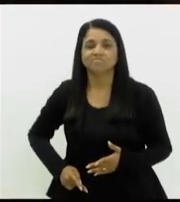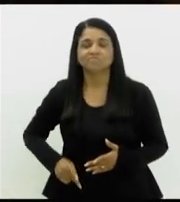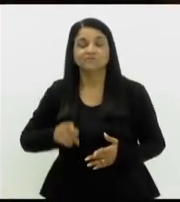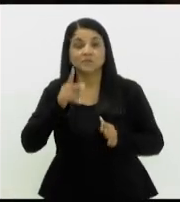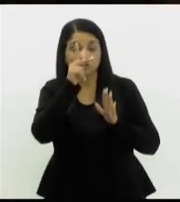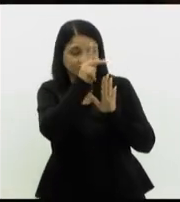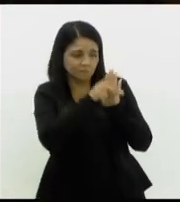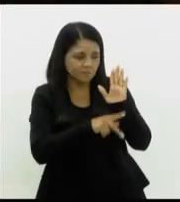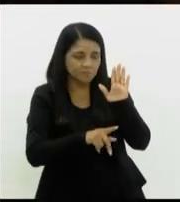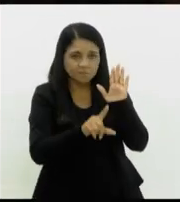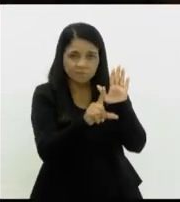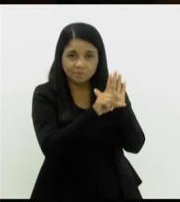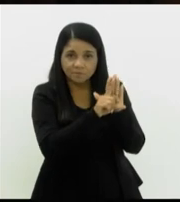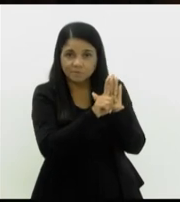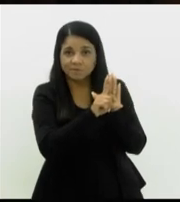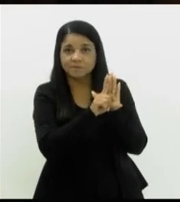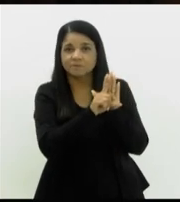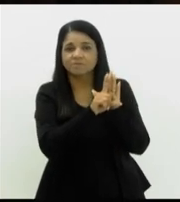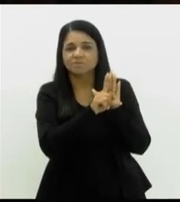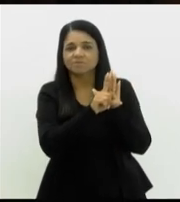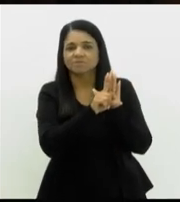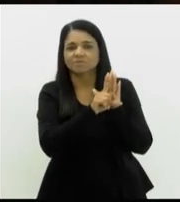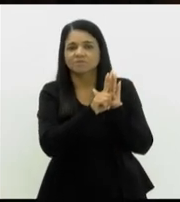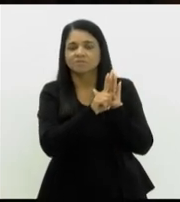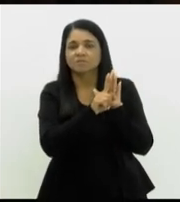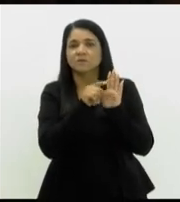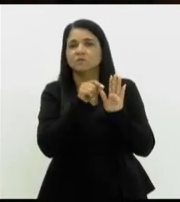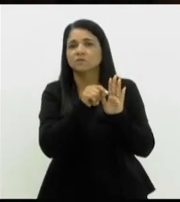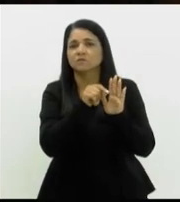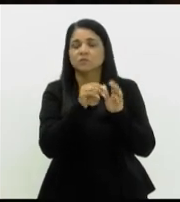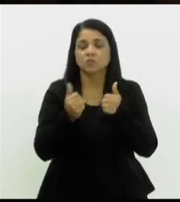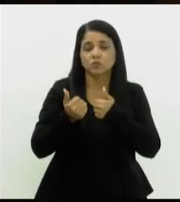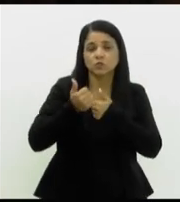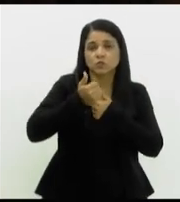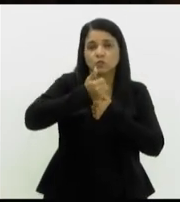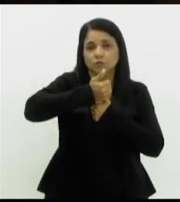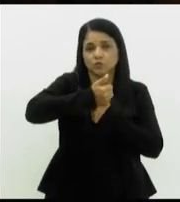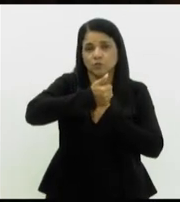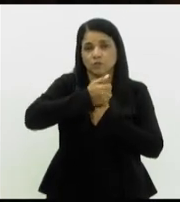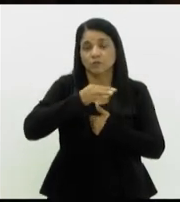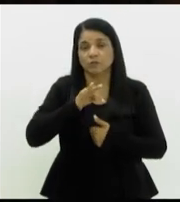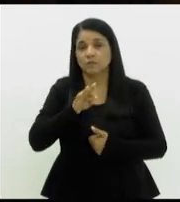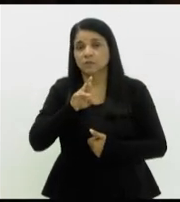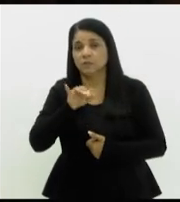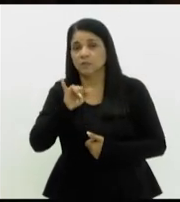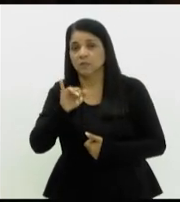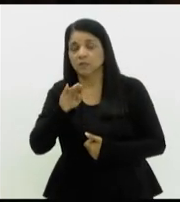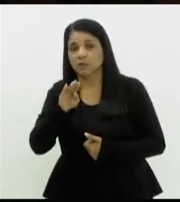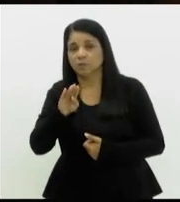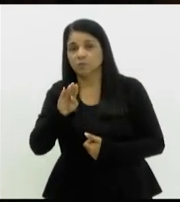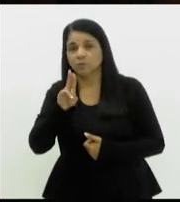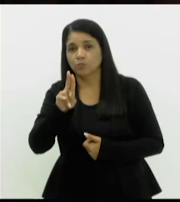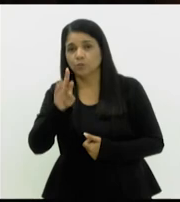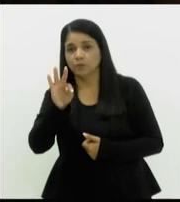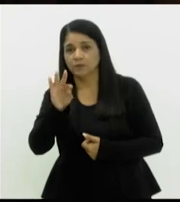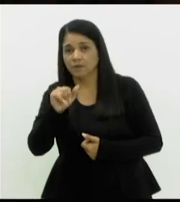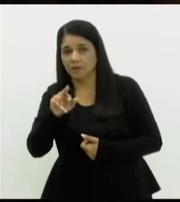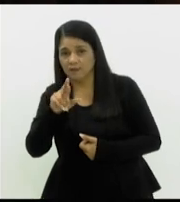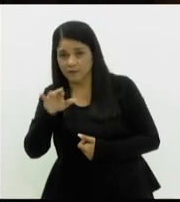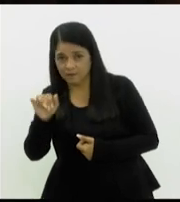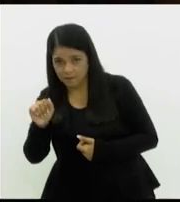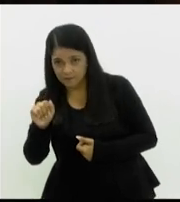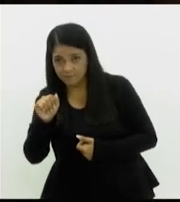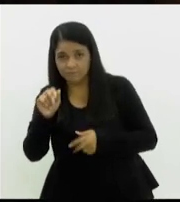projeto é um projeto que trata de substituição tributária. Entretanto,